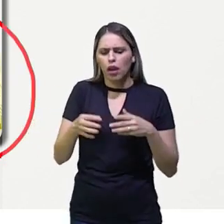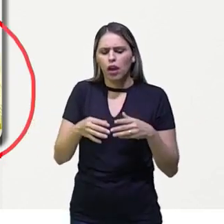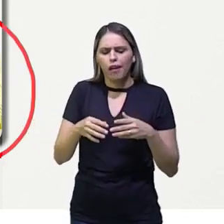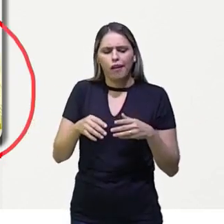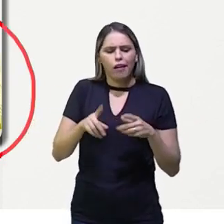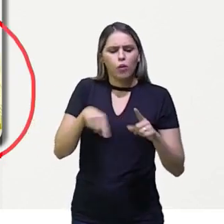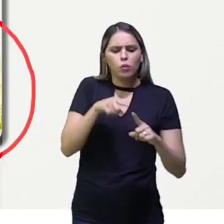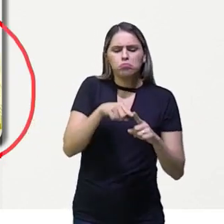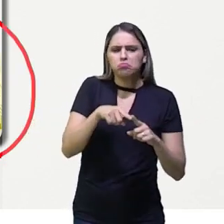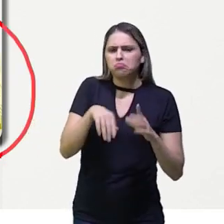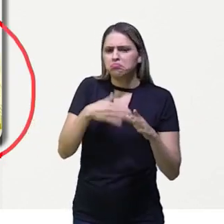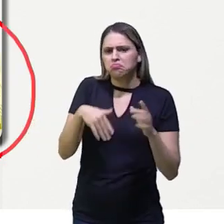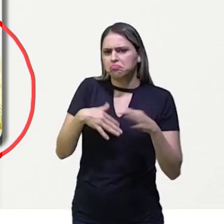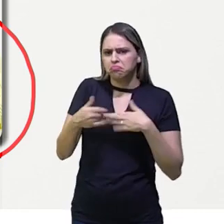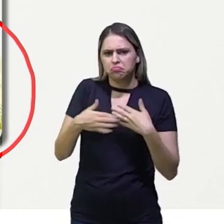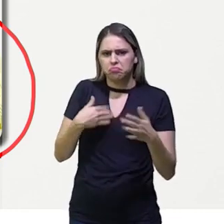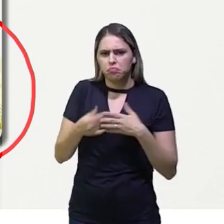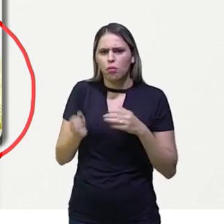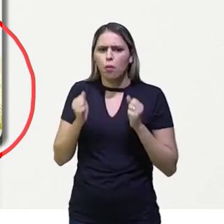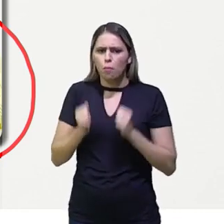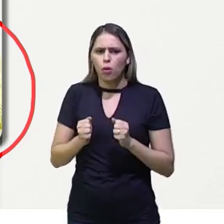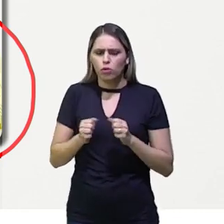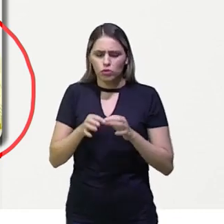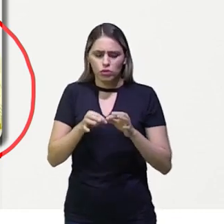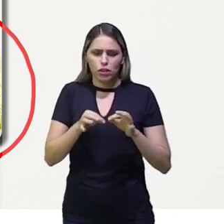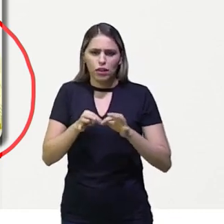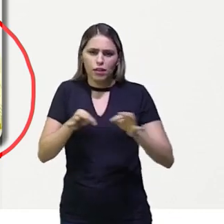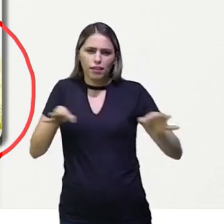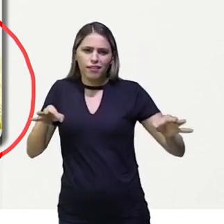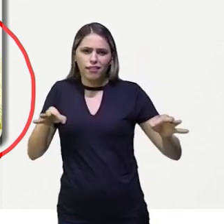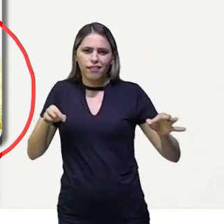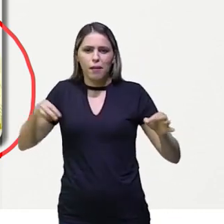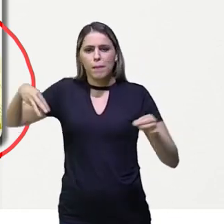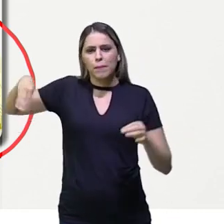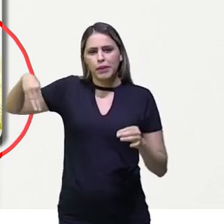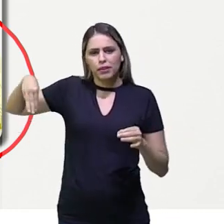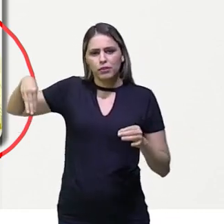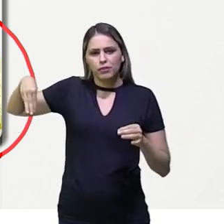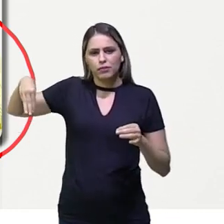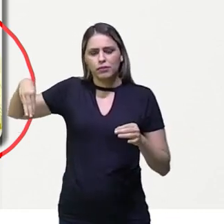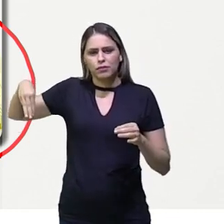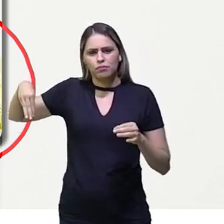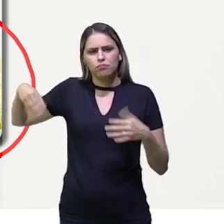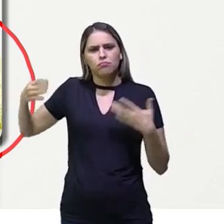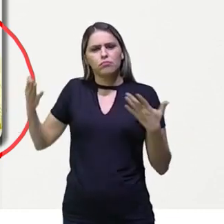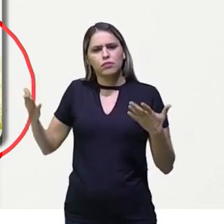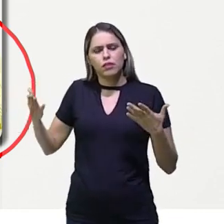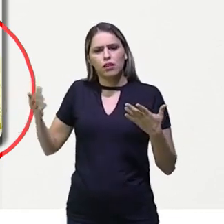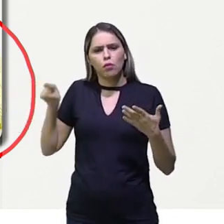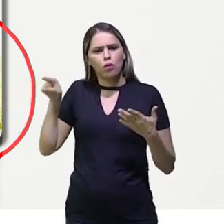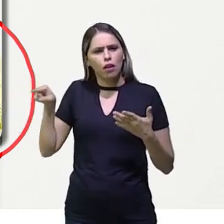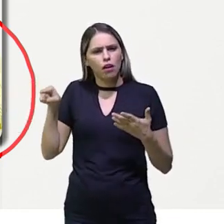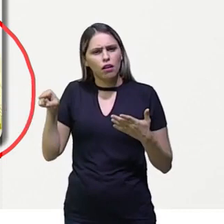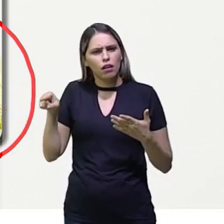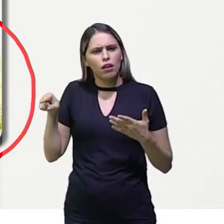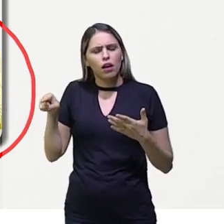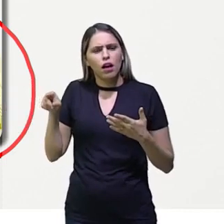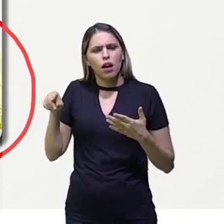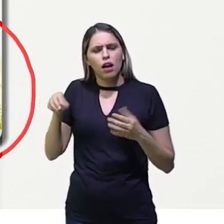você quiser 1 metro, pode 1,5 metro, 1,20 metro. Então, ela vai medir o tamanho que você